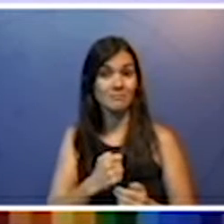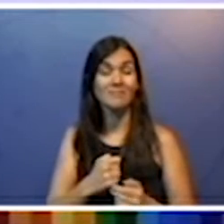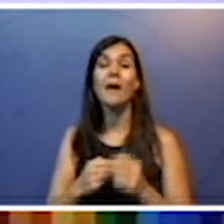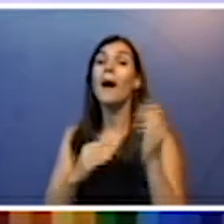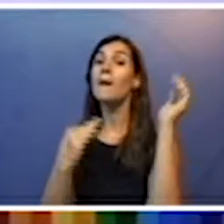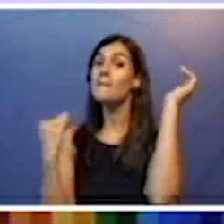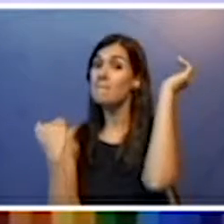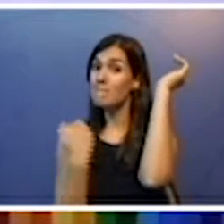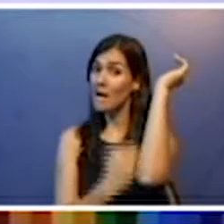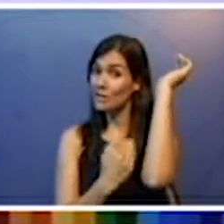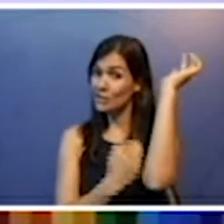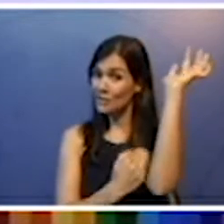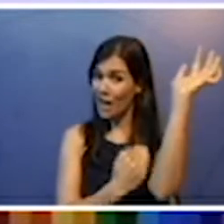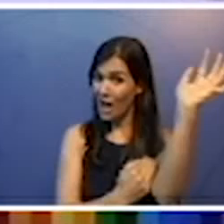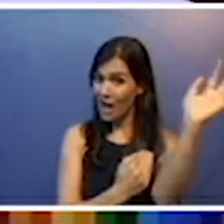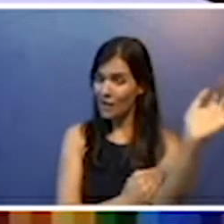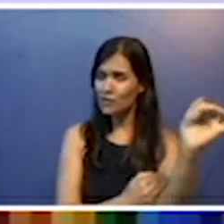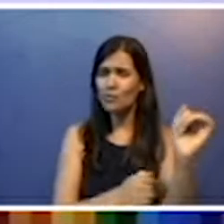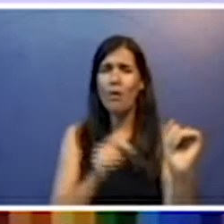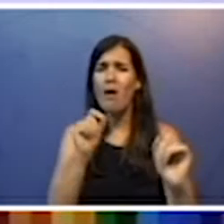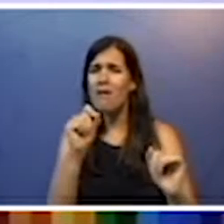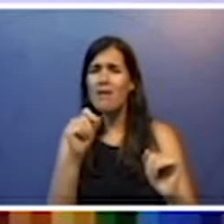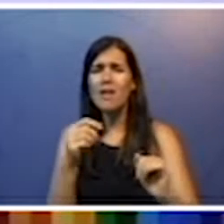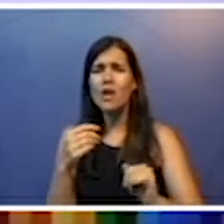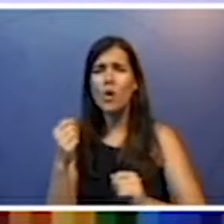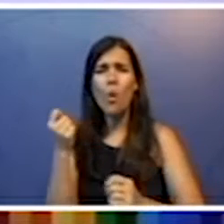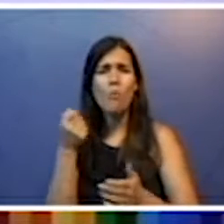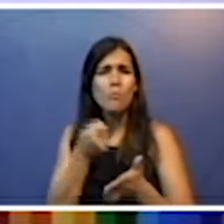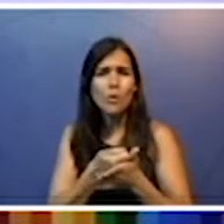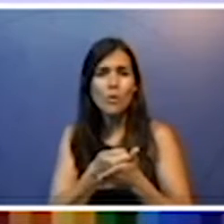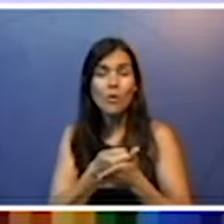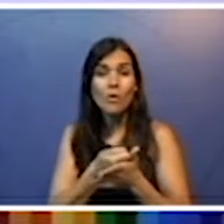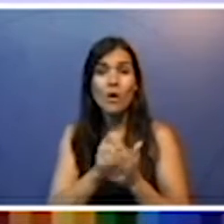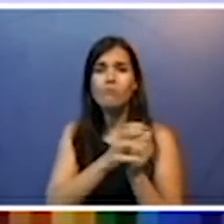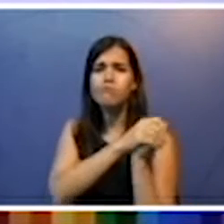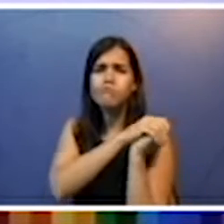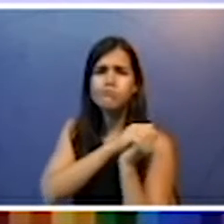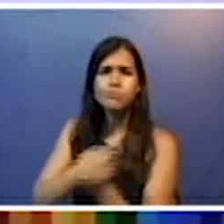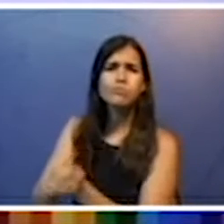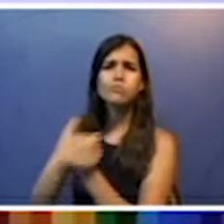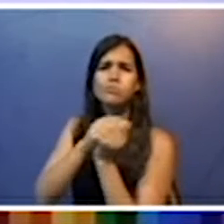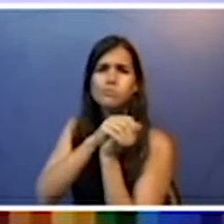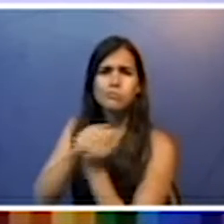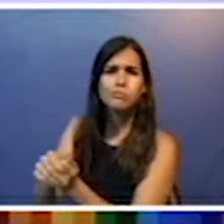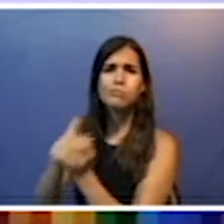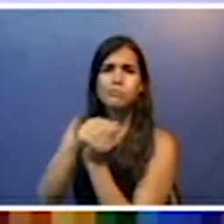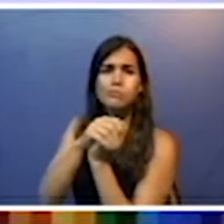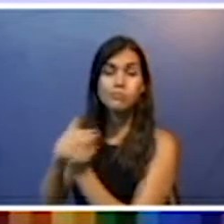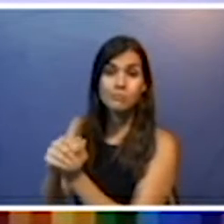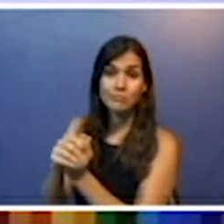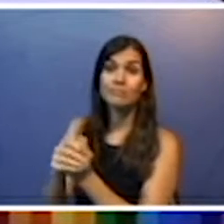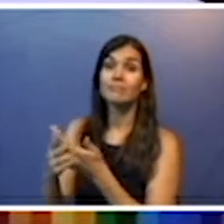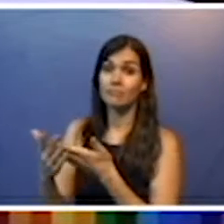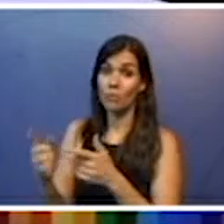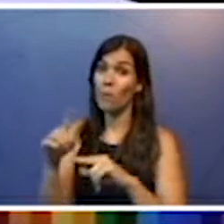machado. O que que ele comprou aqui? É um objeto que eu uso para cortar,